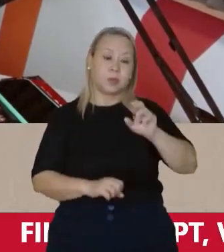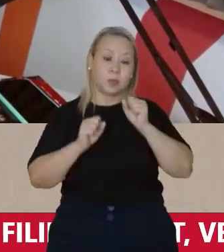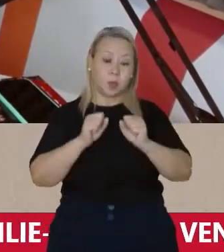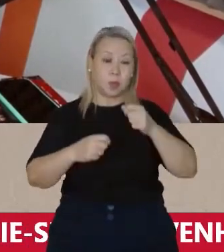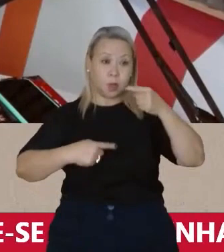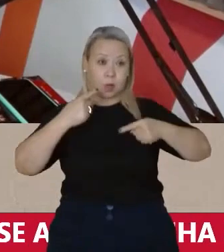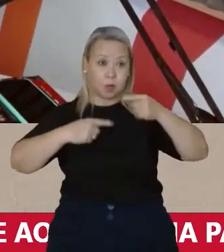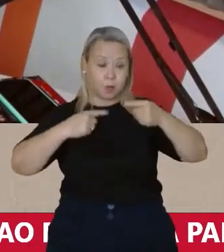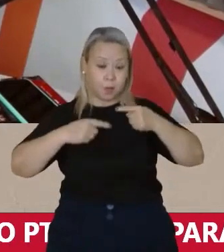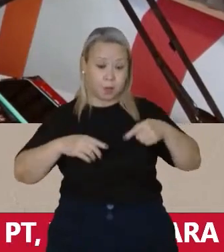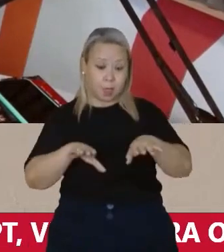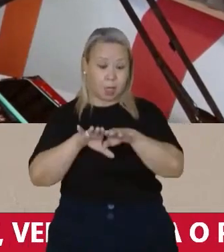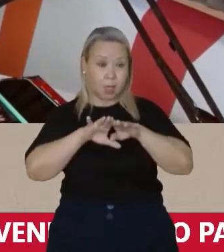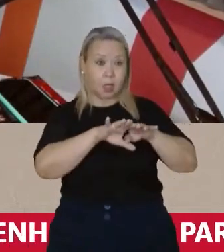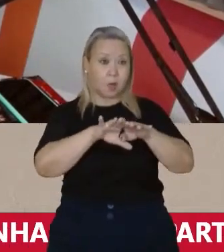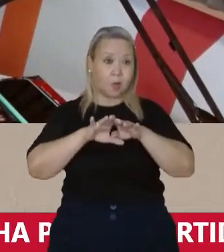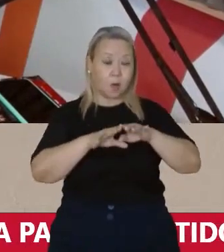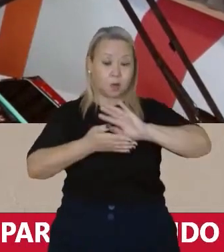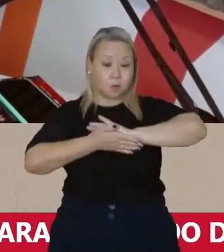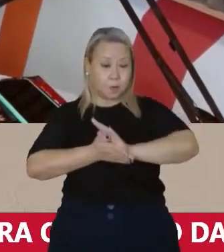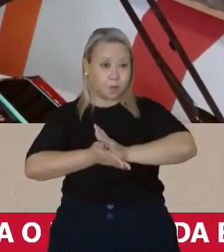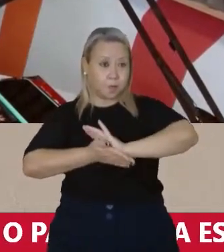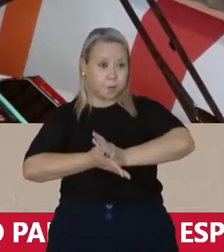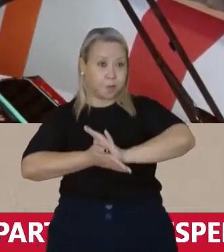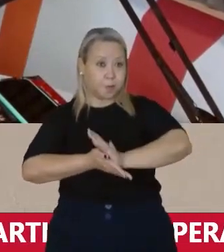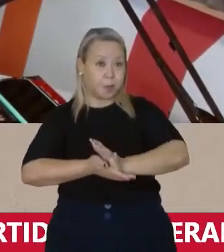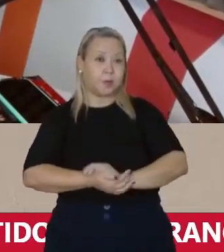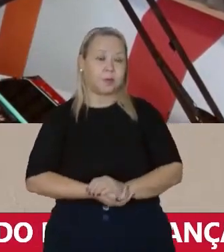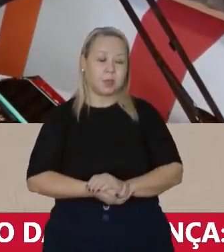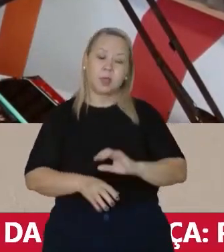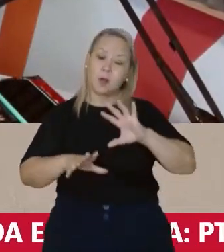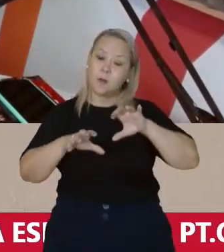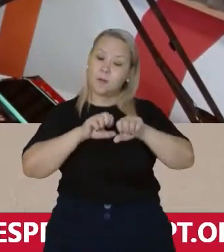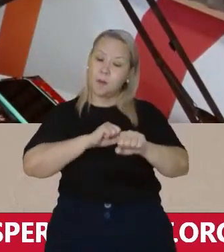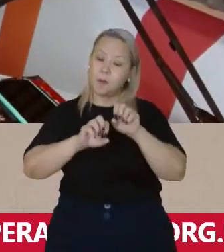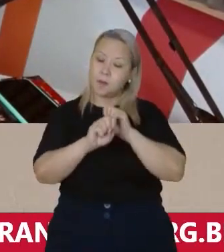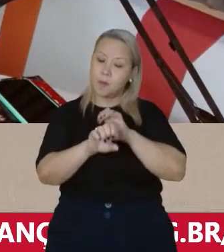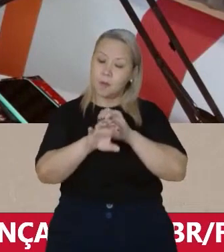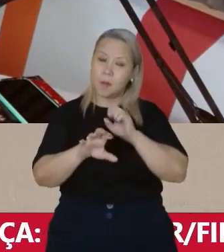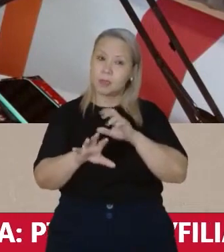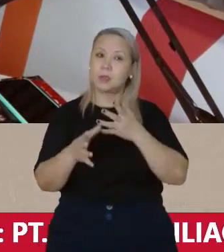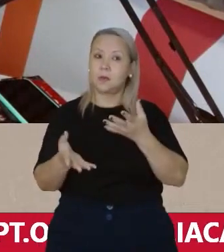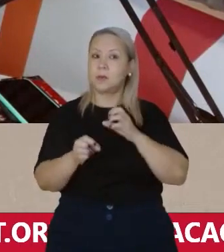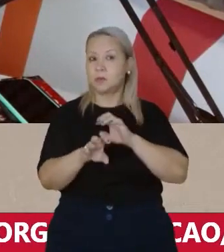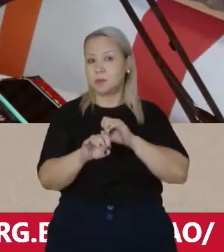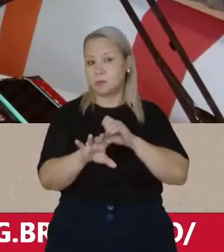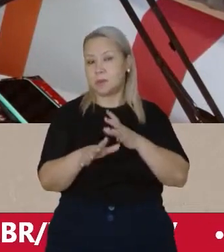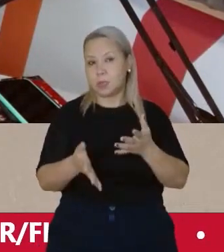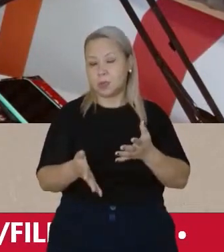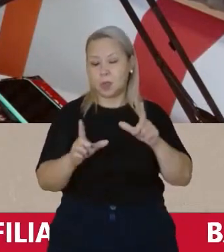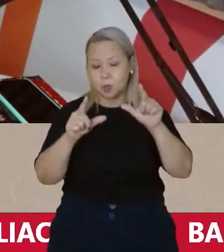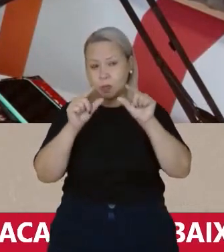de forma igual sobre intolerâncias, formação educacional. Aqui ele dando a opinião dele sobre a